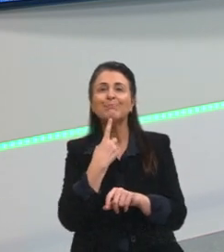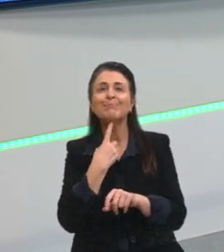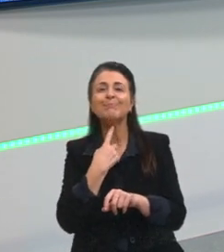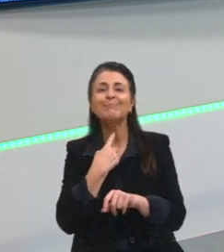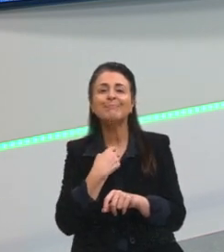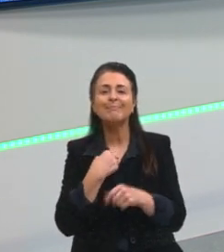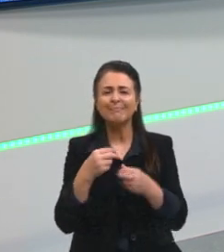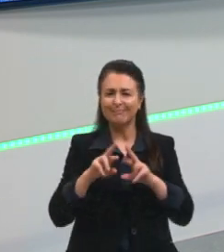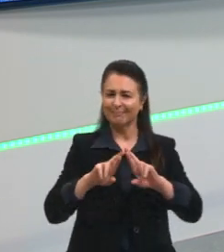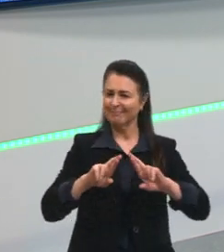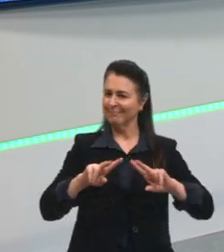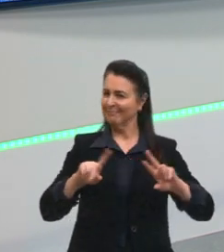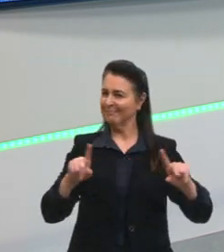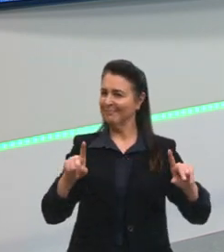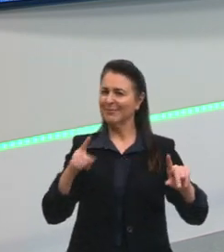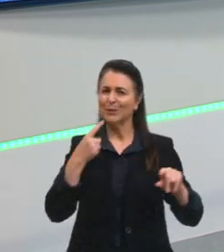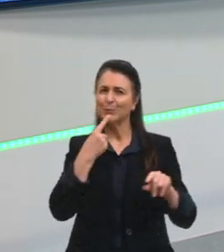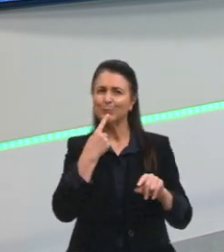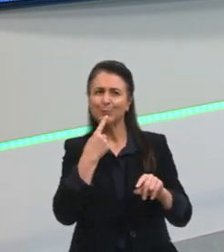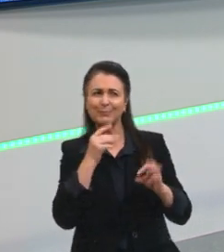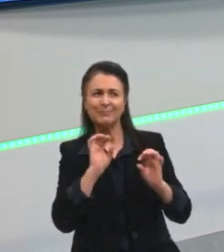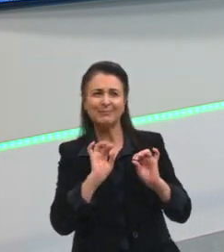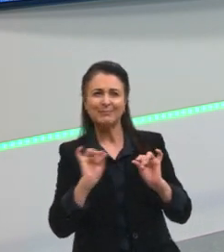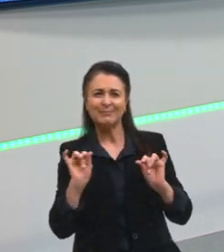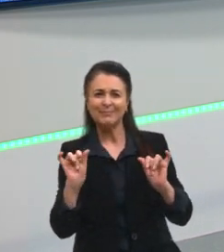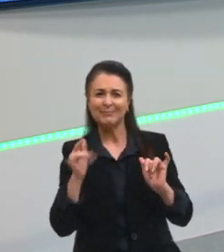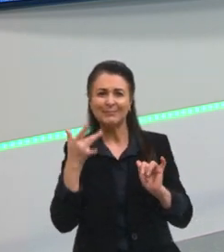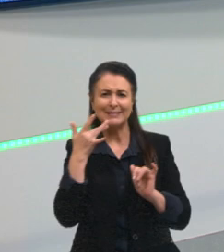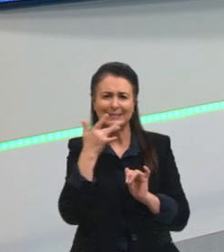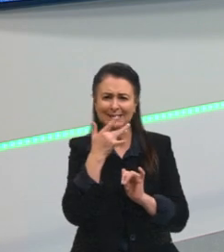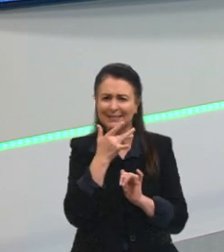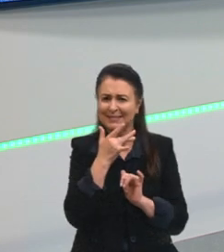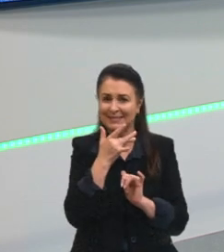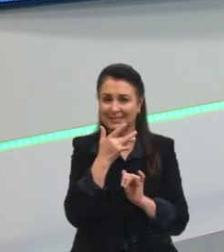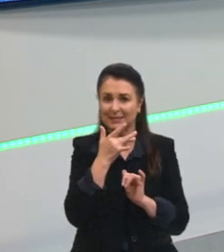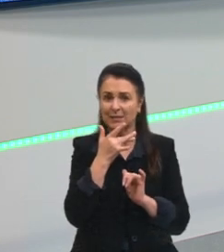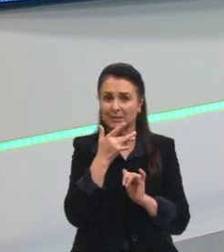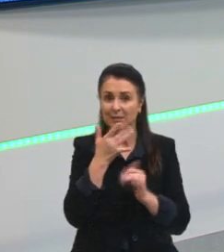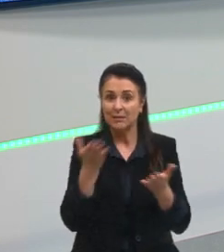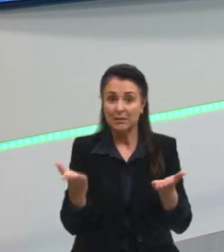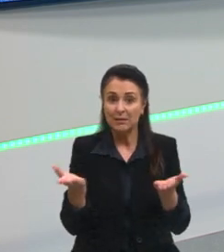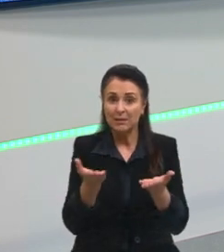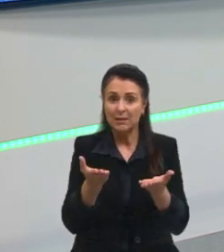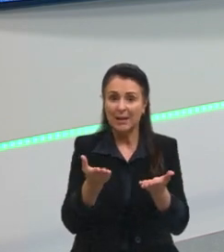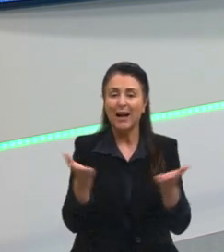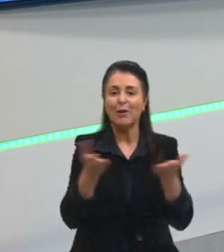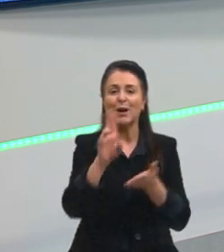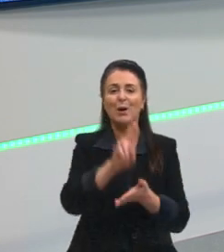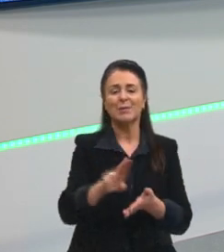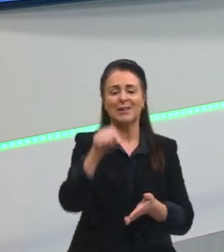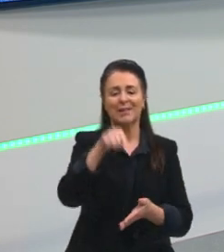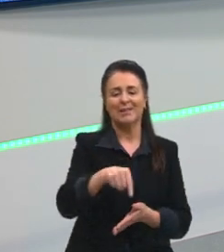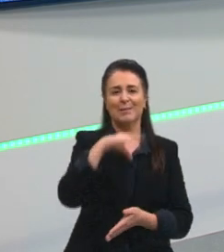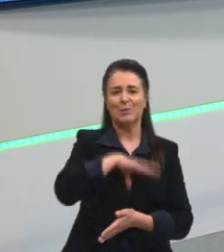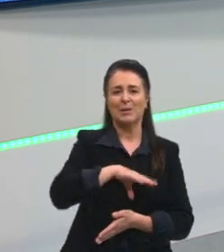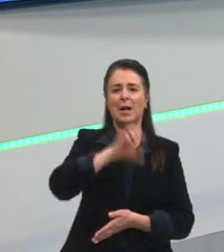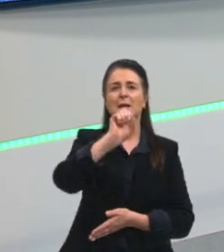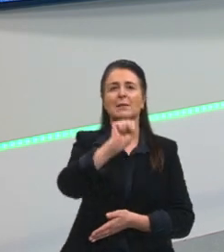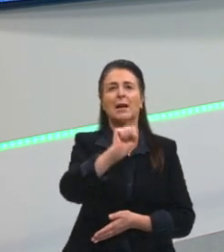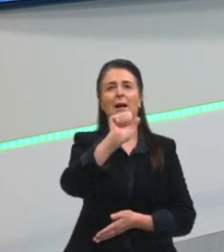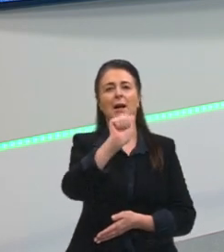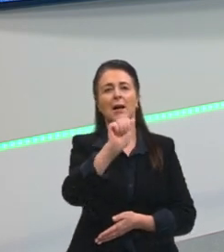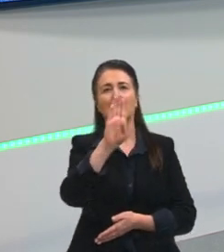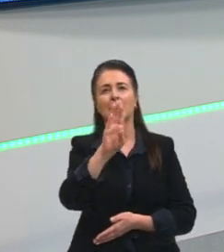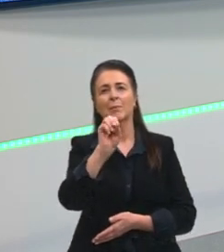palavra que está sendo introduzida e faço porque senão tempo na língua brasileira saborizada quero me dá uma